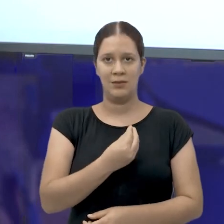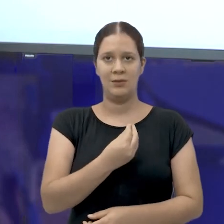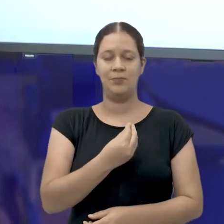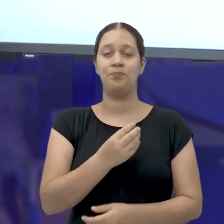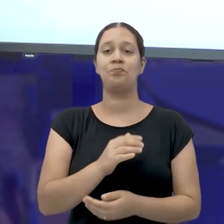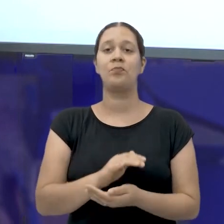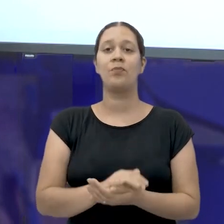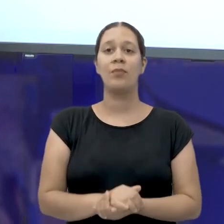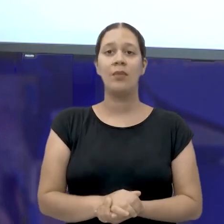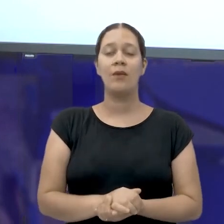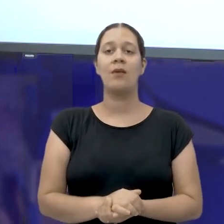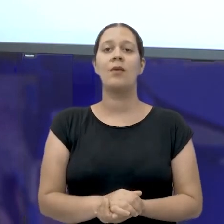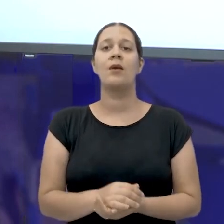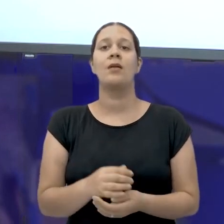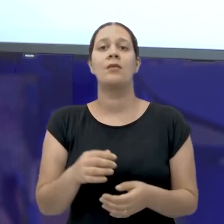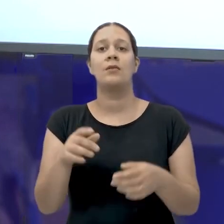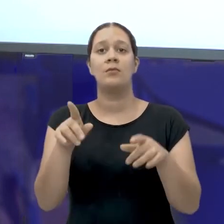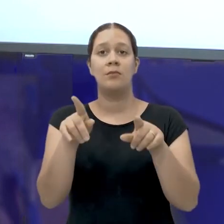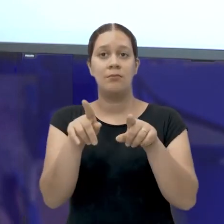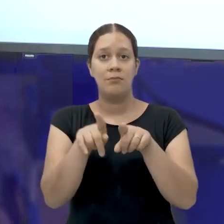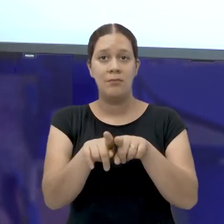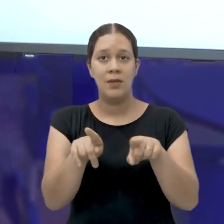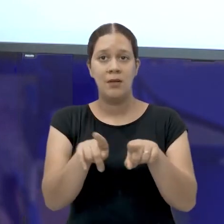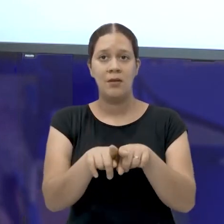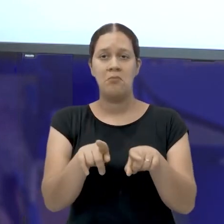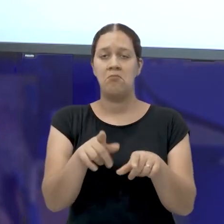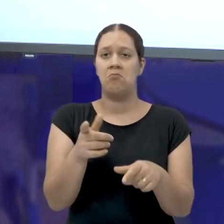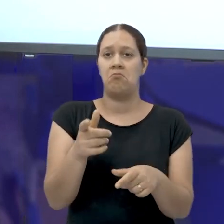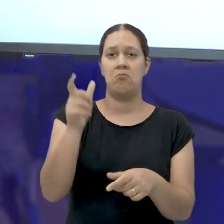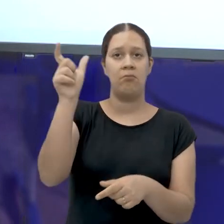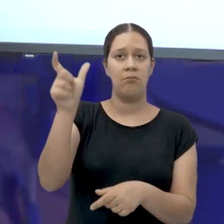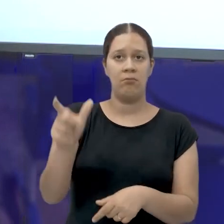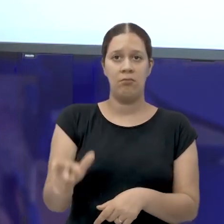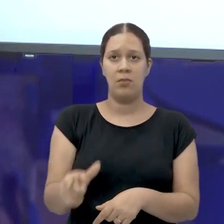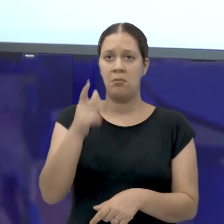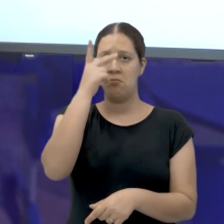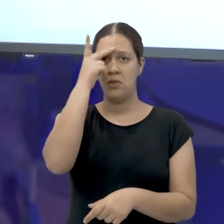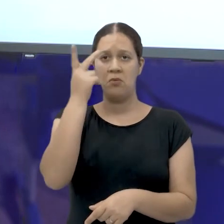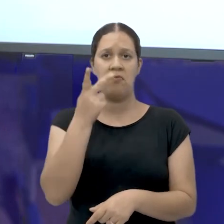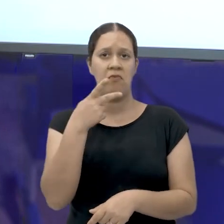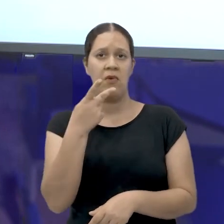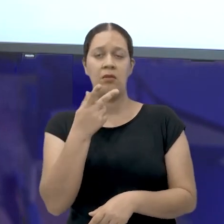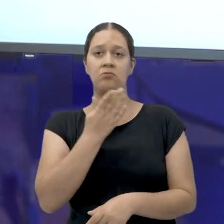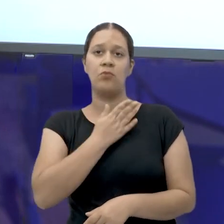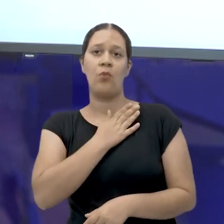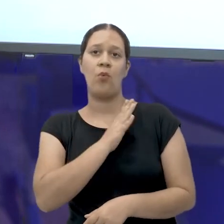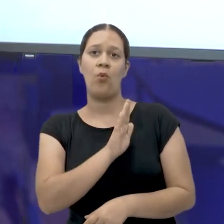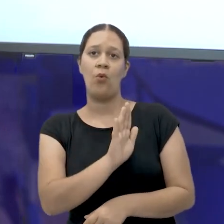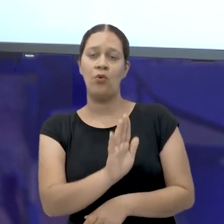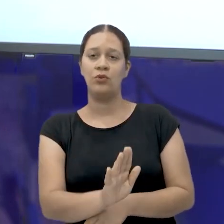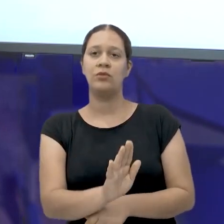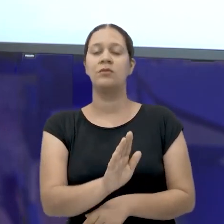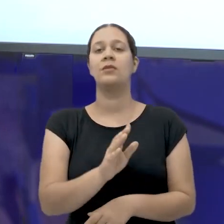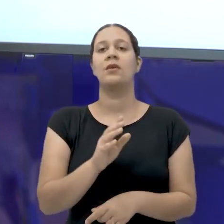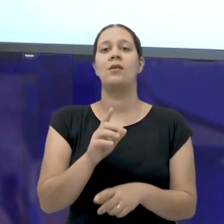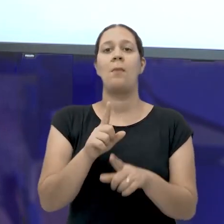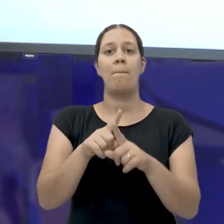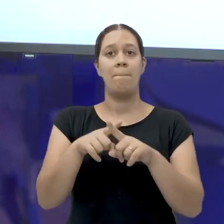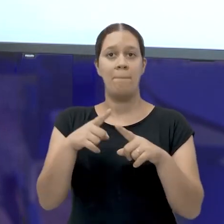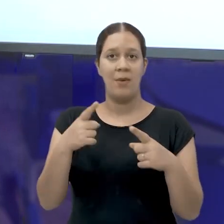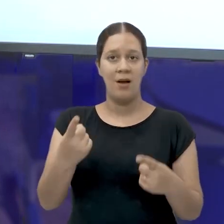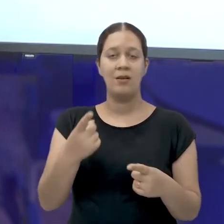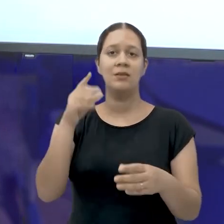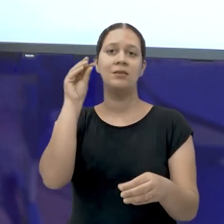existência. Até uma pessoa que se diga que não gosta muito dessas coisas, mas vez ou outra está inserida